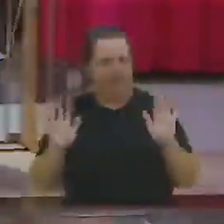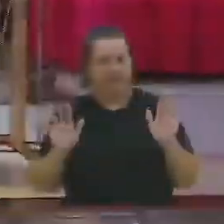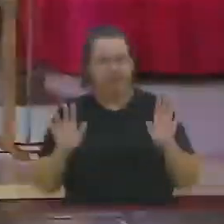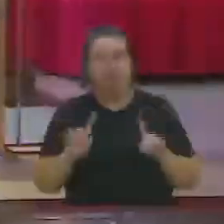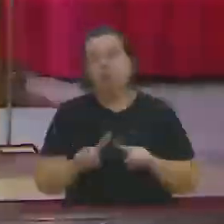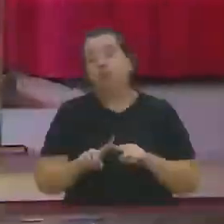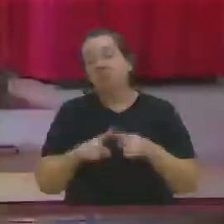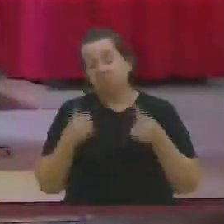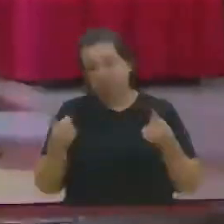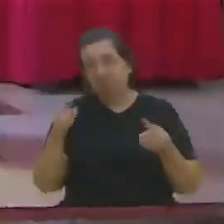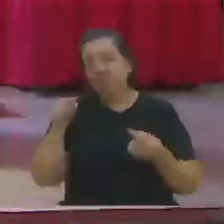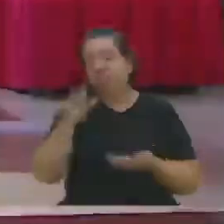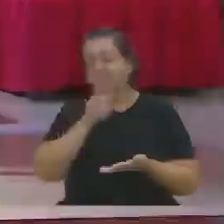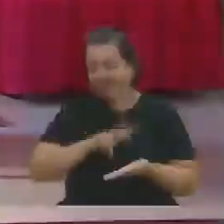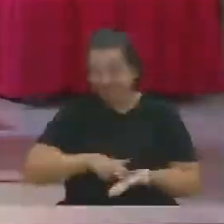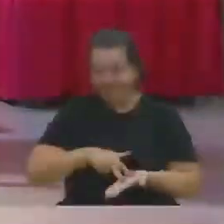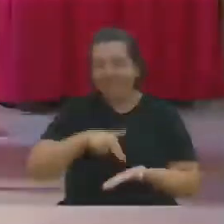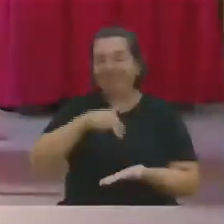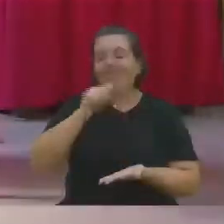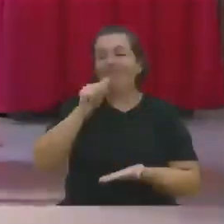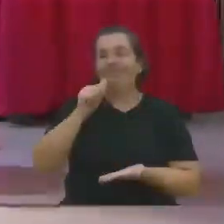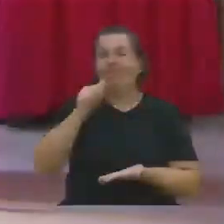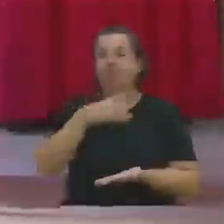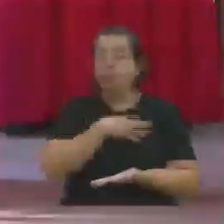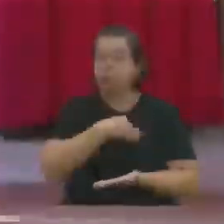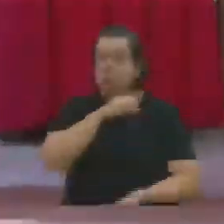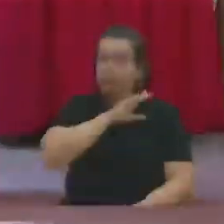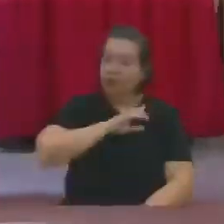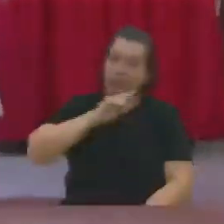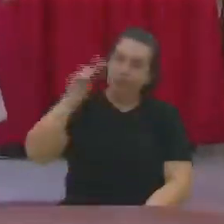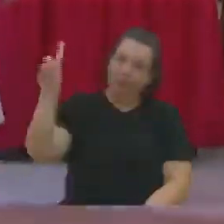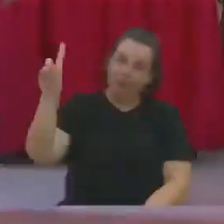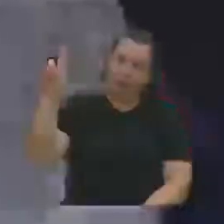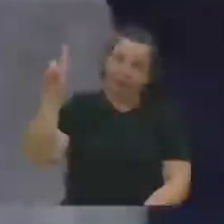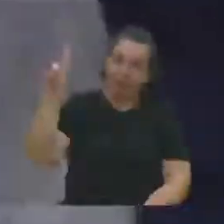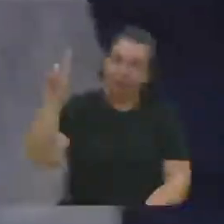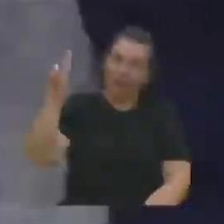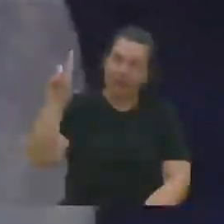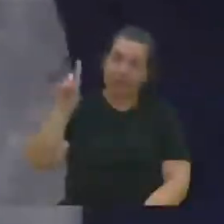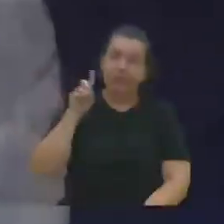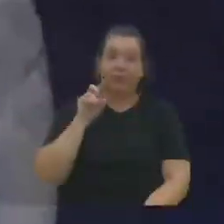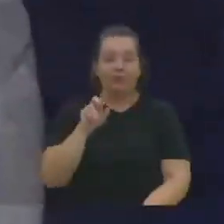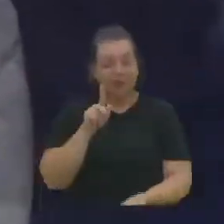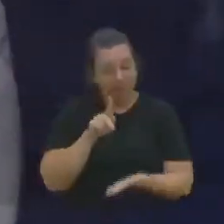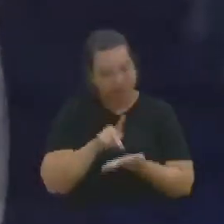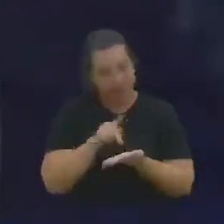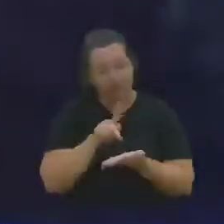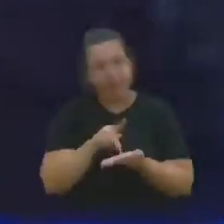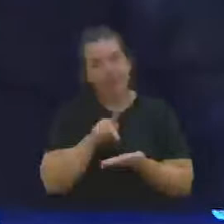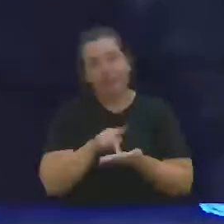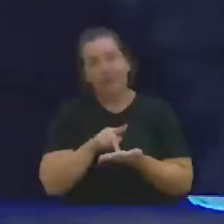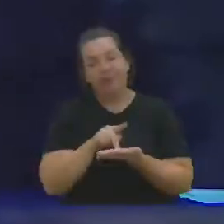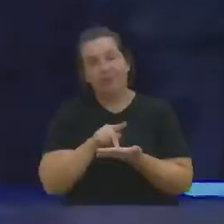porém ressuscitado, o Messias, o esperado, o verdadeiro.